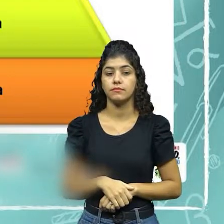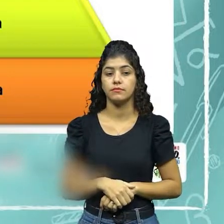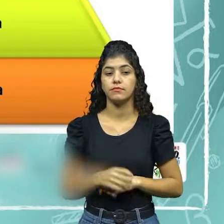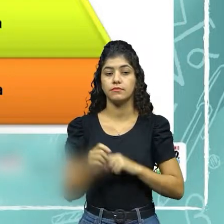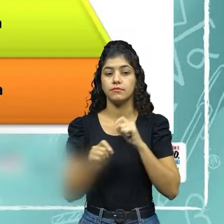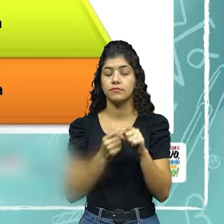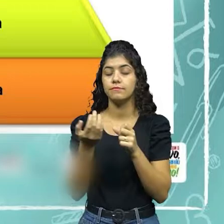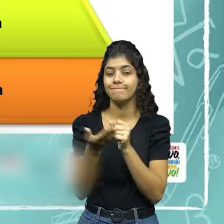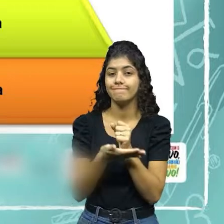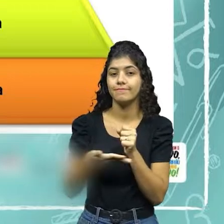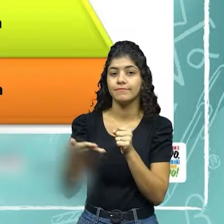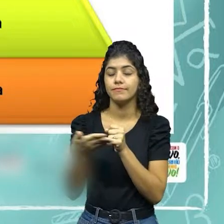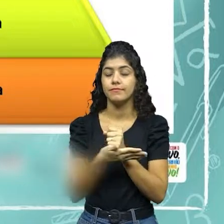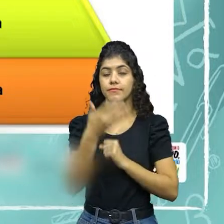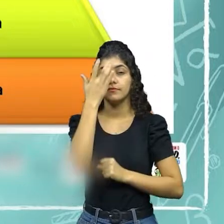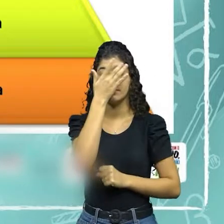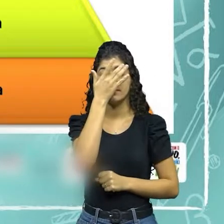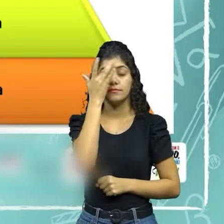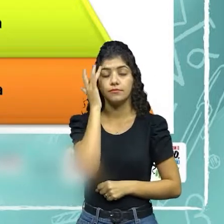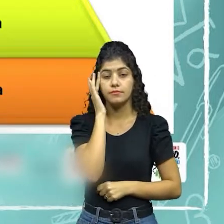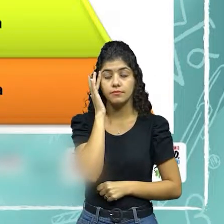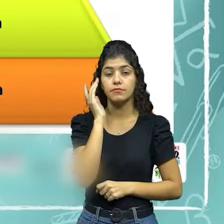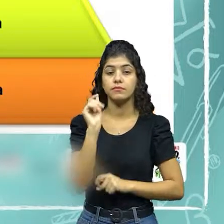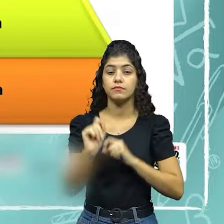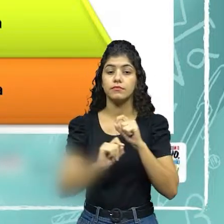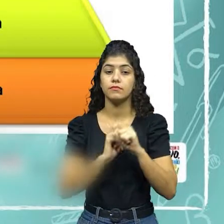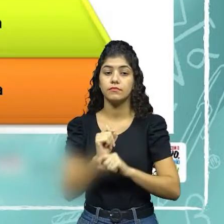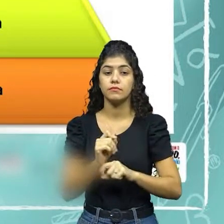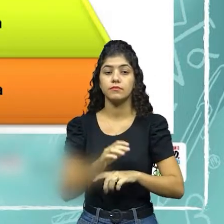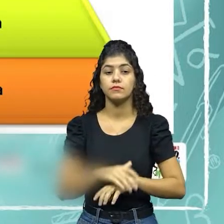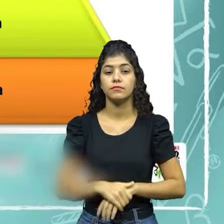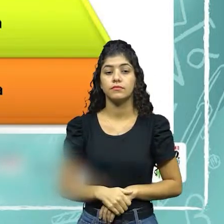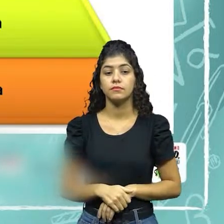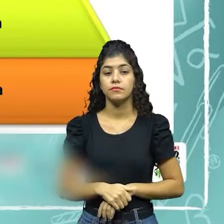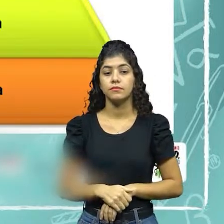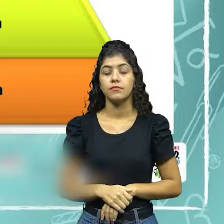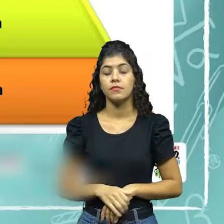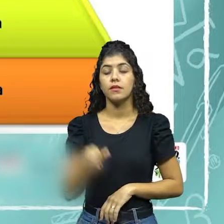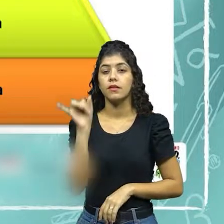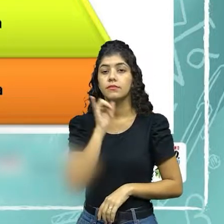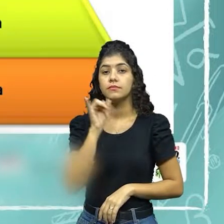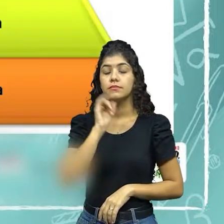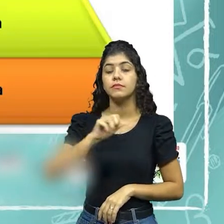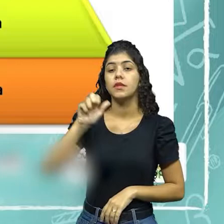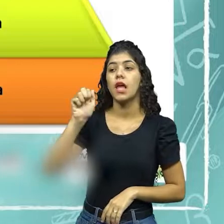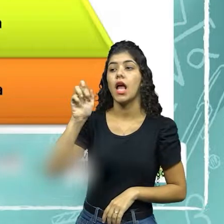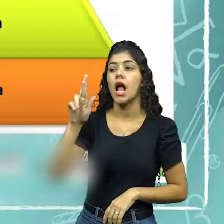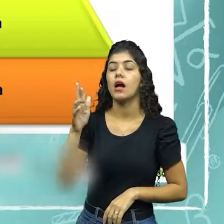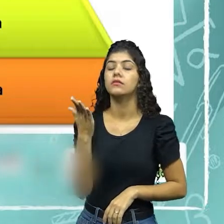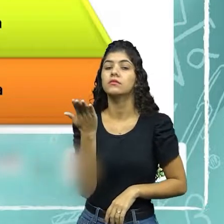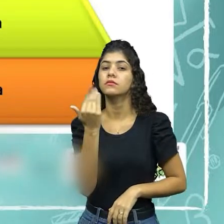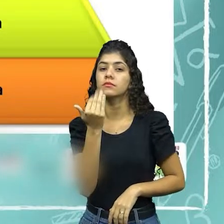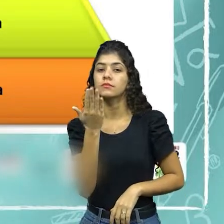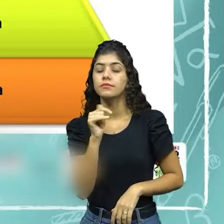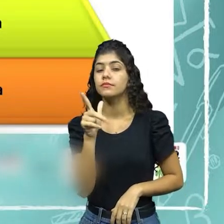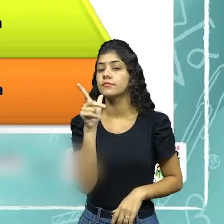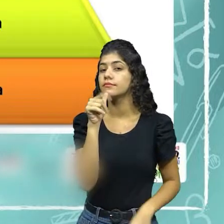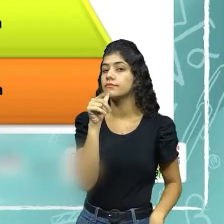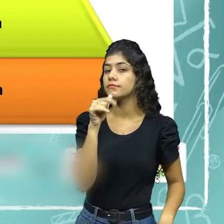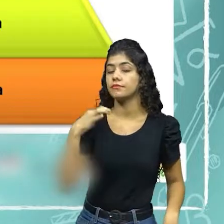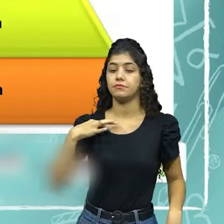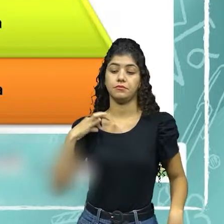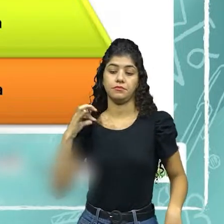requisitos básicos do ser humano, como, por exemplo, ar, comida, água, roupa,